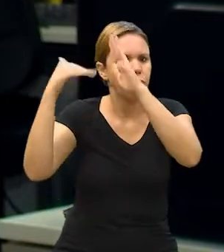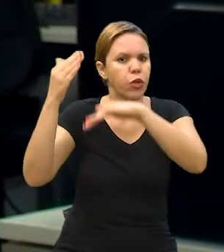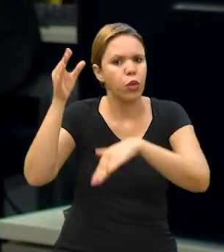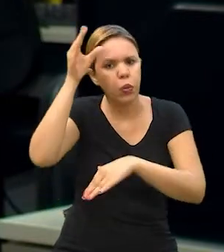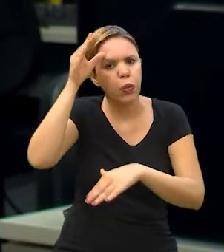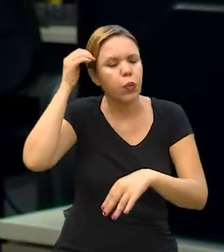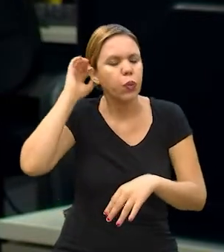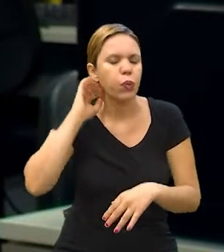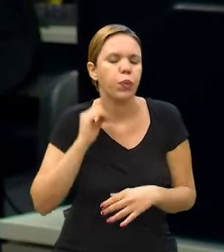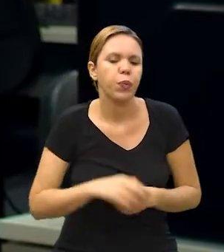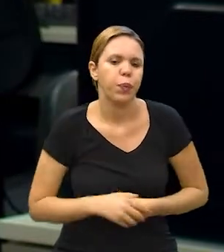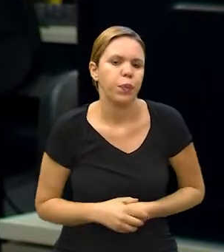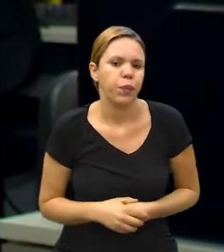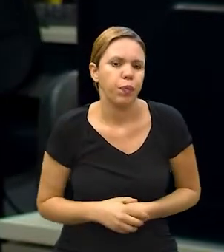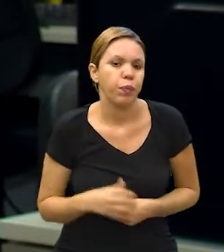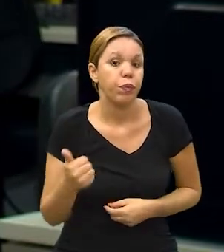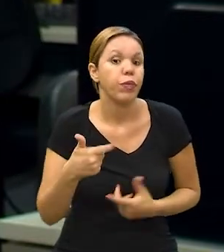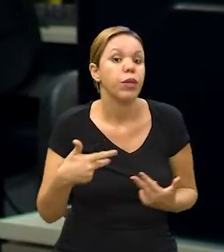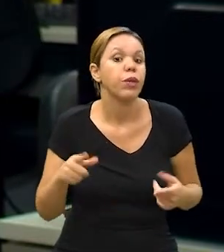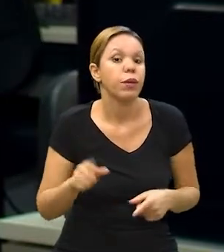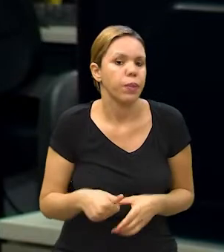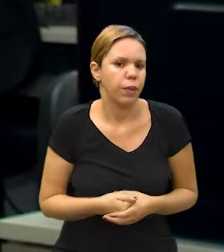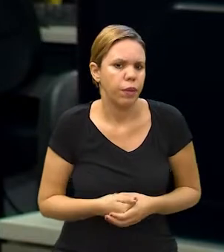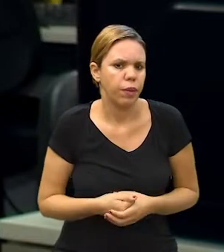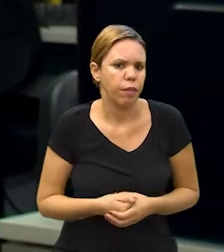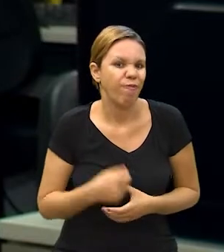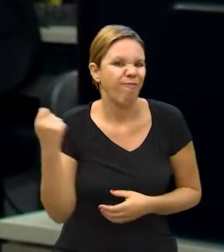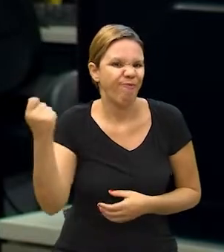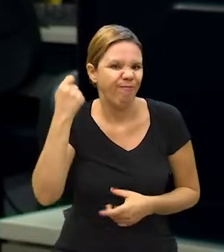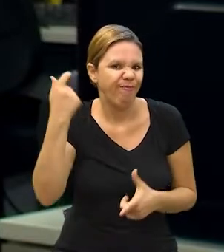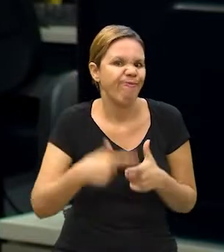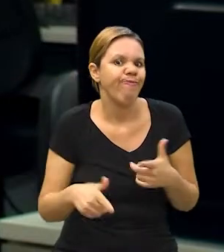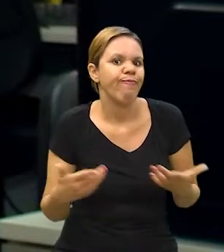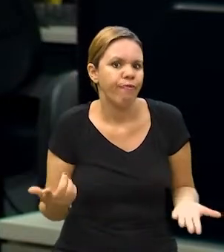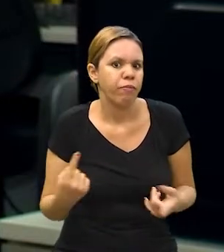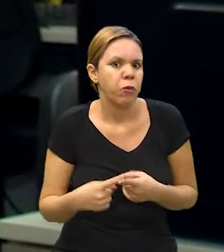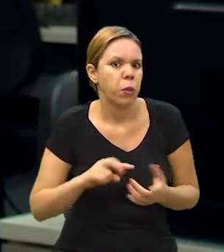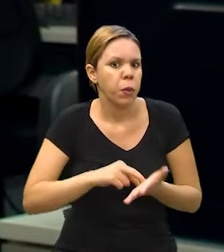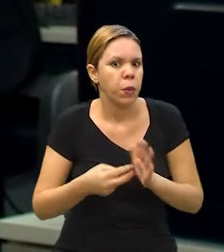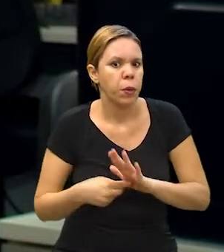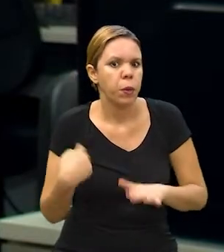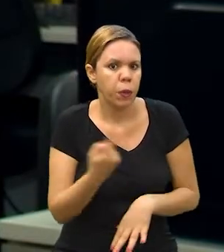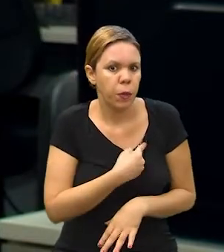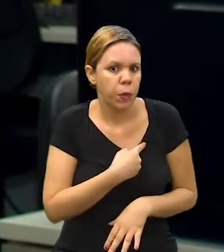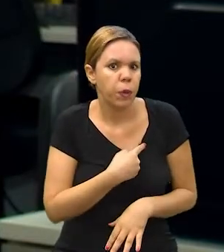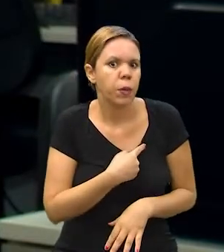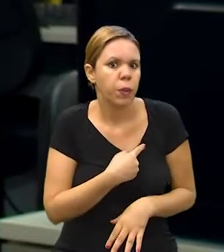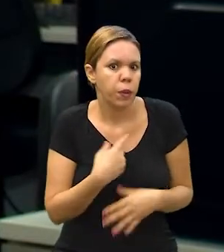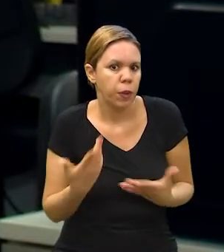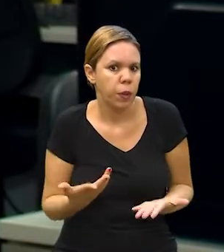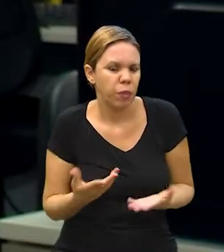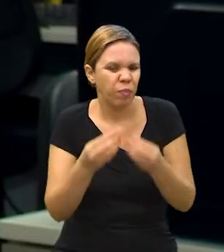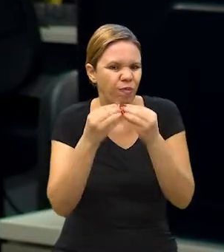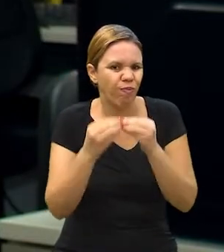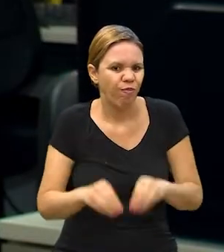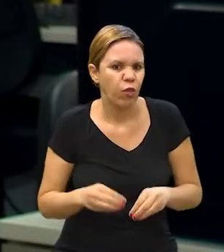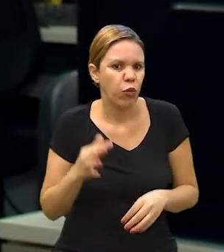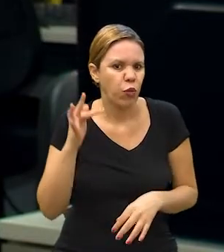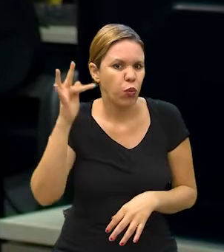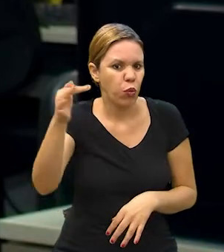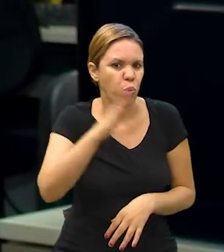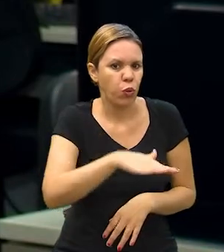todo. Então, a primeira coisa é isso, né? Isso é muito grave, porque significa que nós estamos já prejudicando o